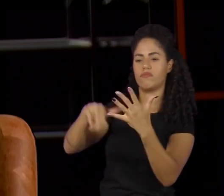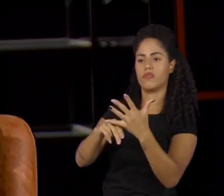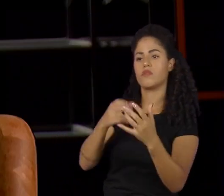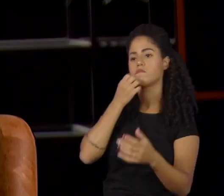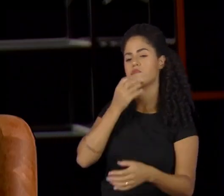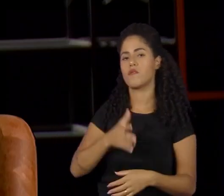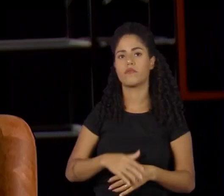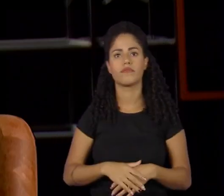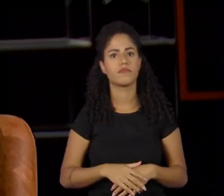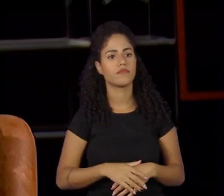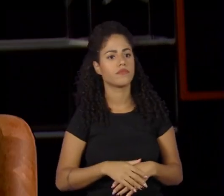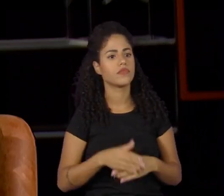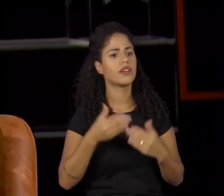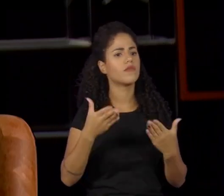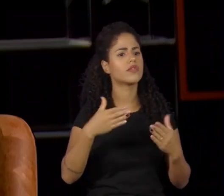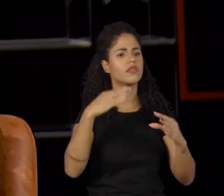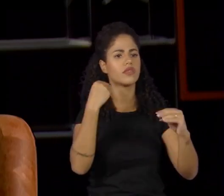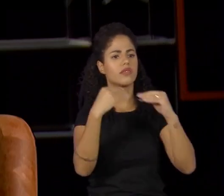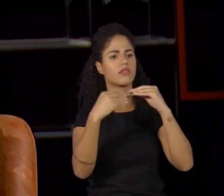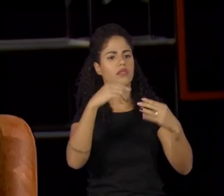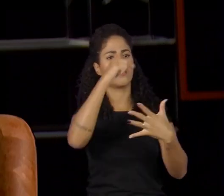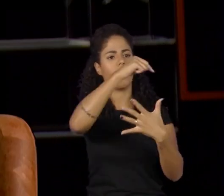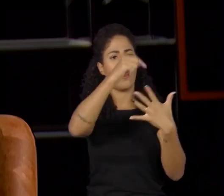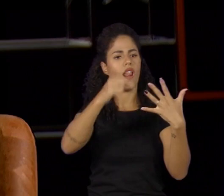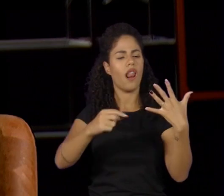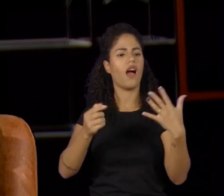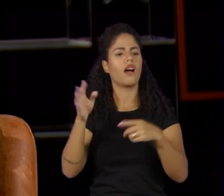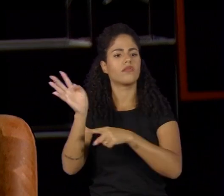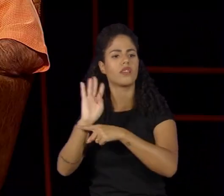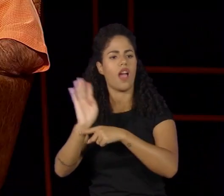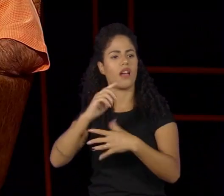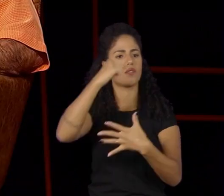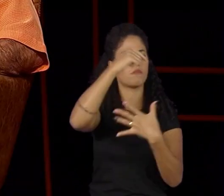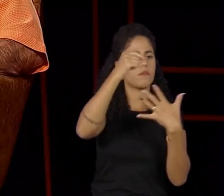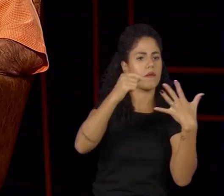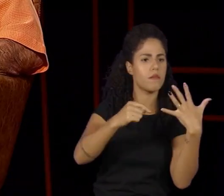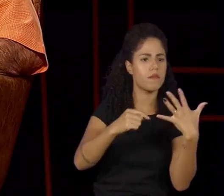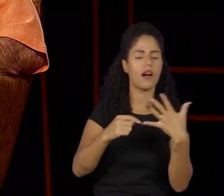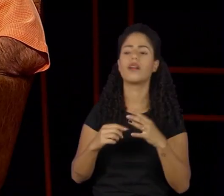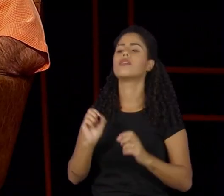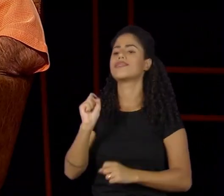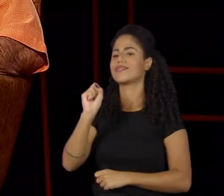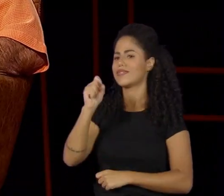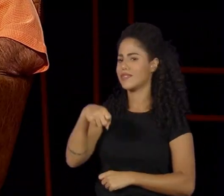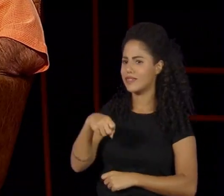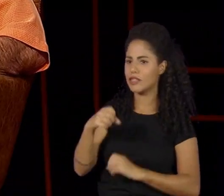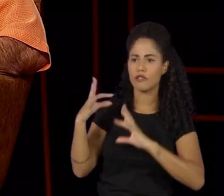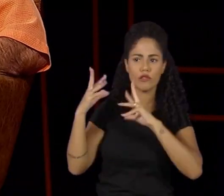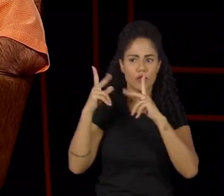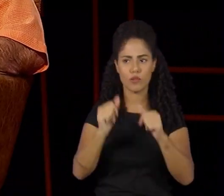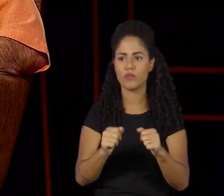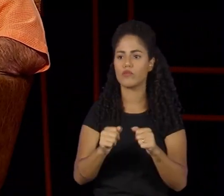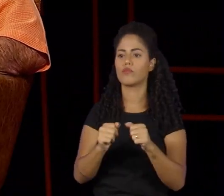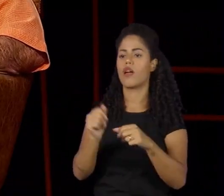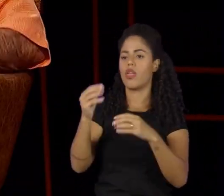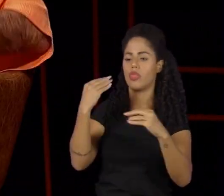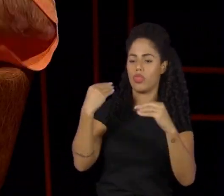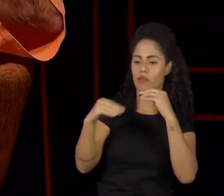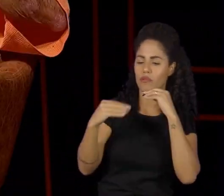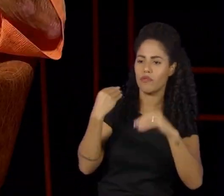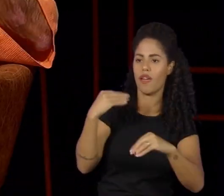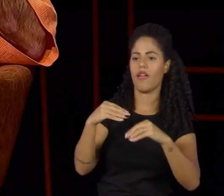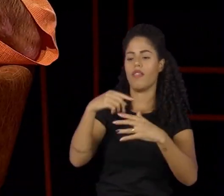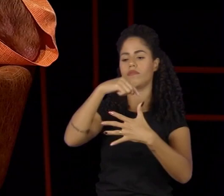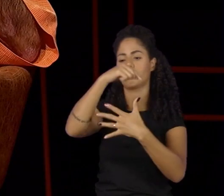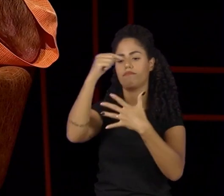E você fez, vamos dizer, telenovelas, teleteatro? Sim, fazia-se tudo, cara. Telenovela, teleteatro. Teleteatro